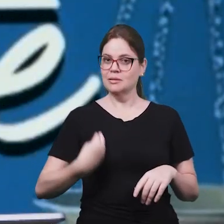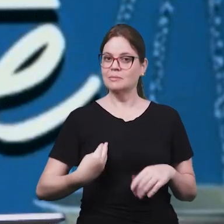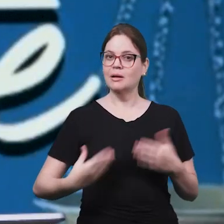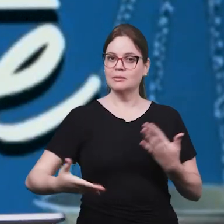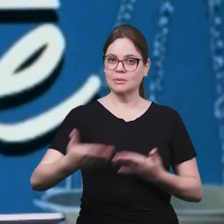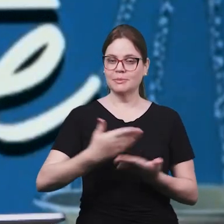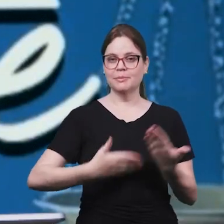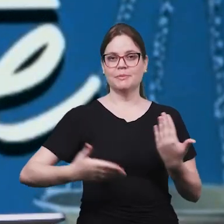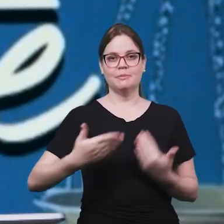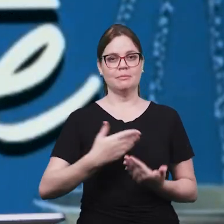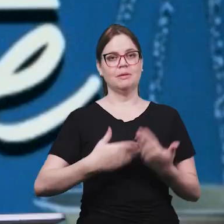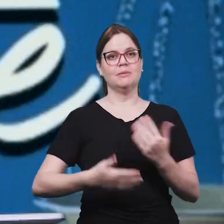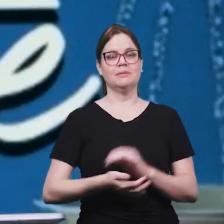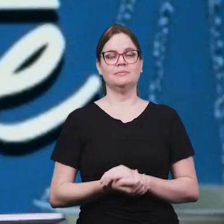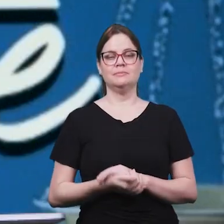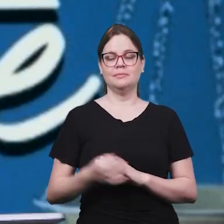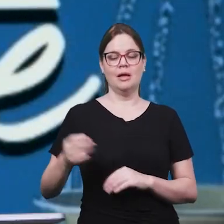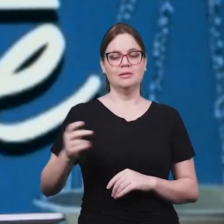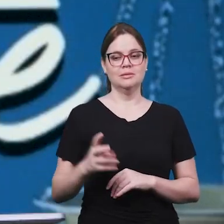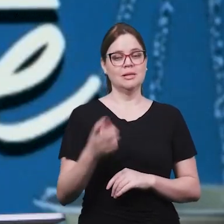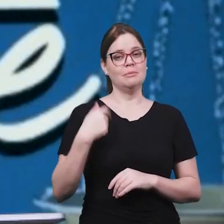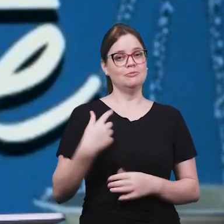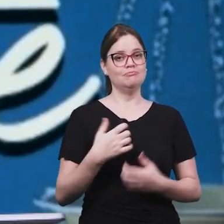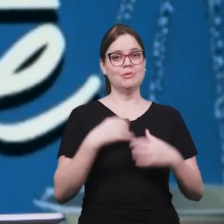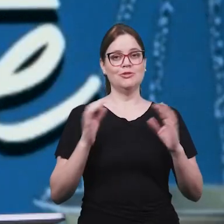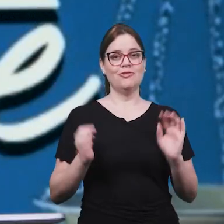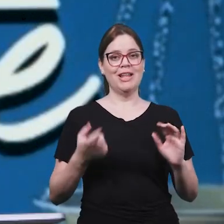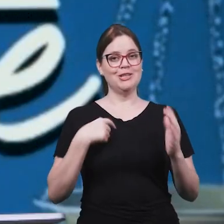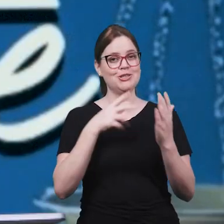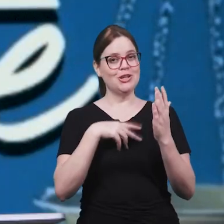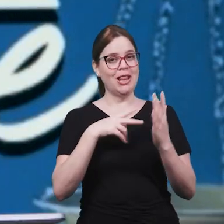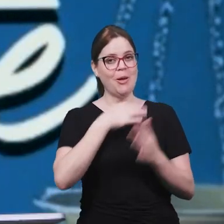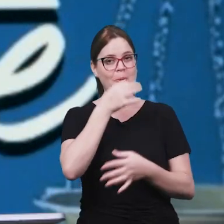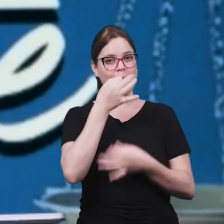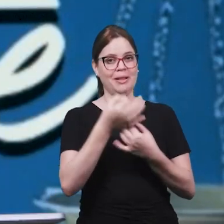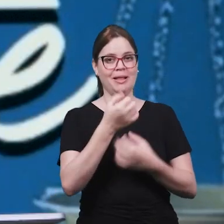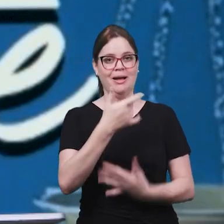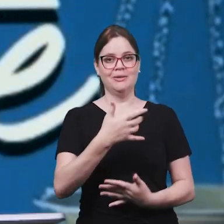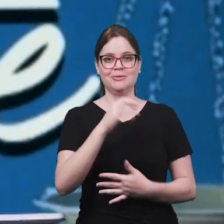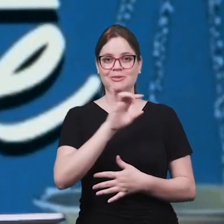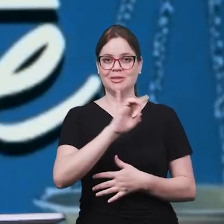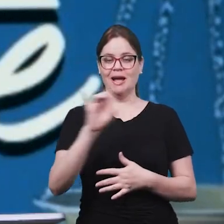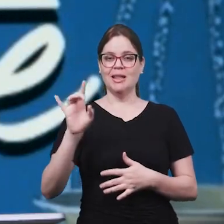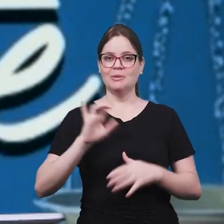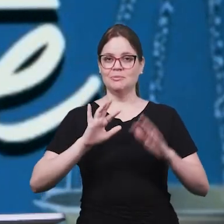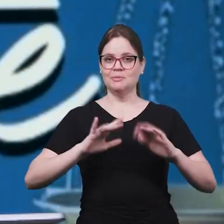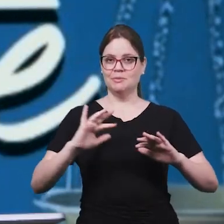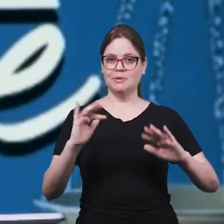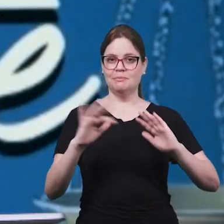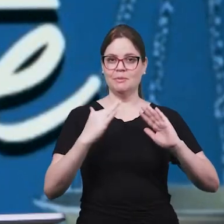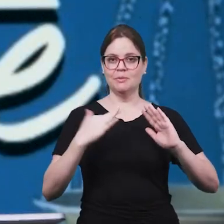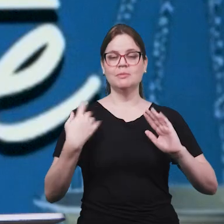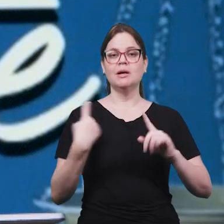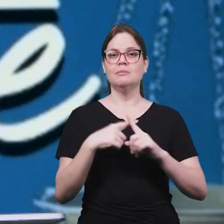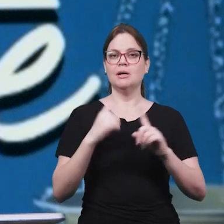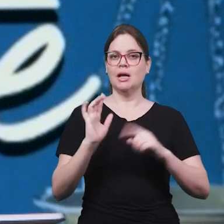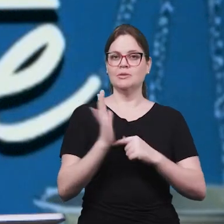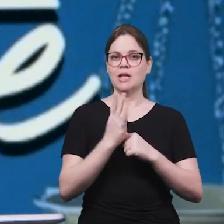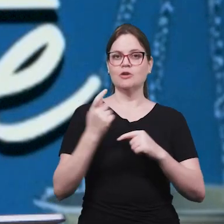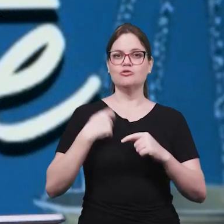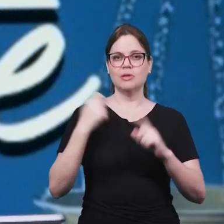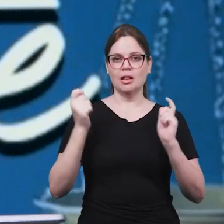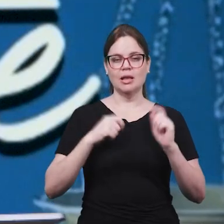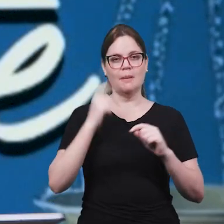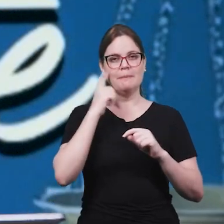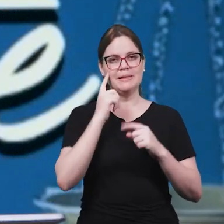participado do programa e têm deixado comentários que, para nós, esses comentários ajudam a evoluir muito o programa. Nós temos aqui,